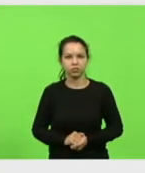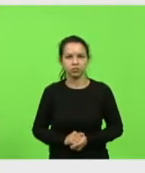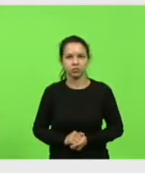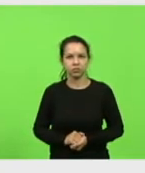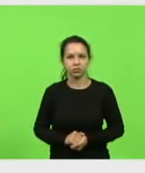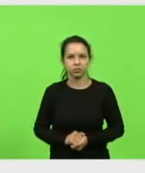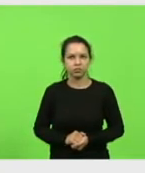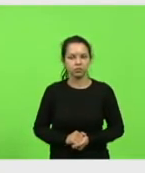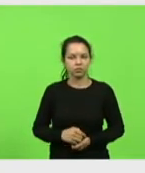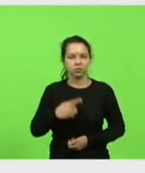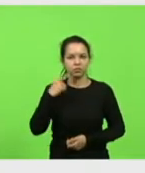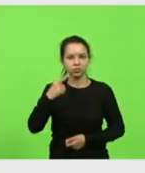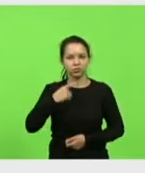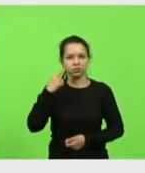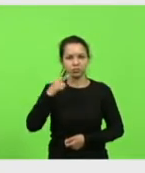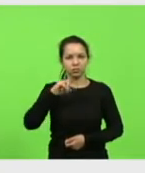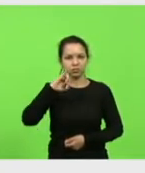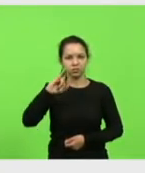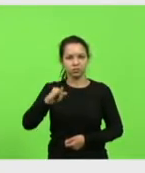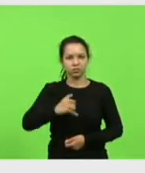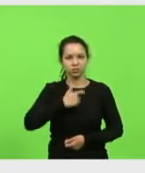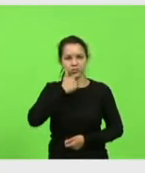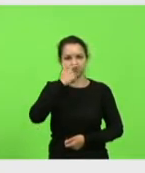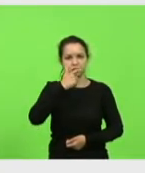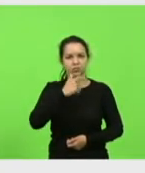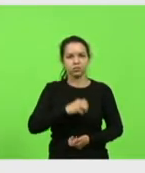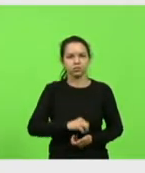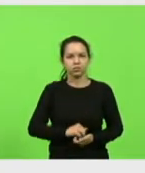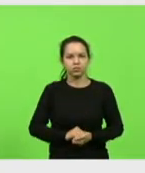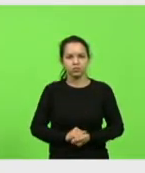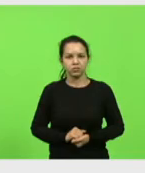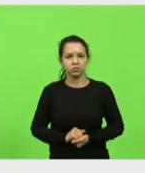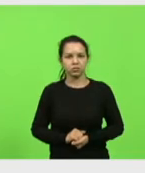Como vota deputado Jerry Comper?